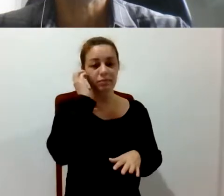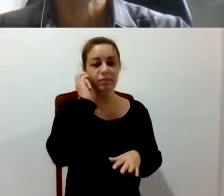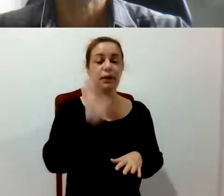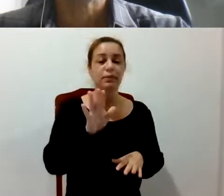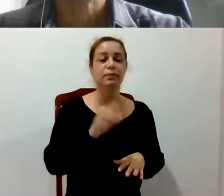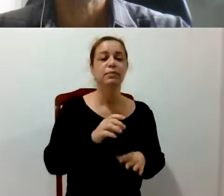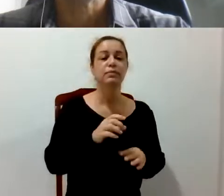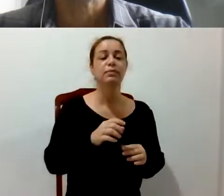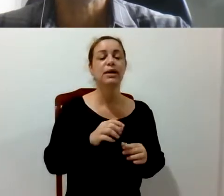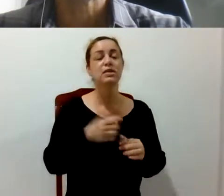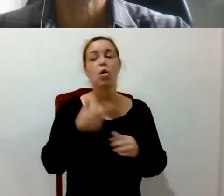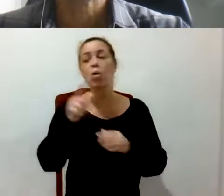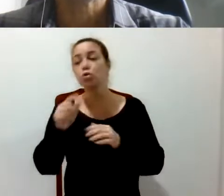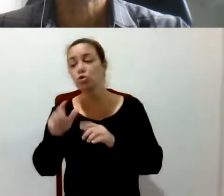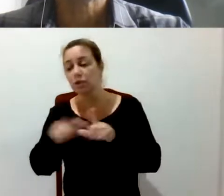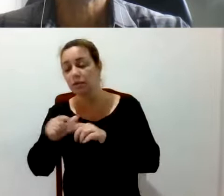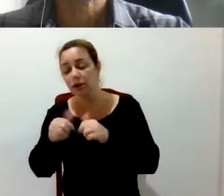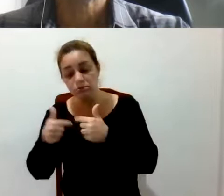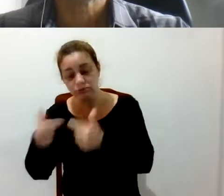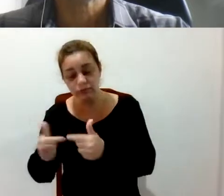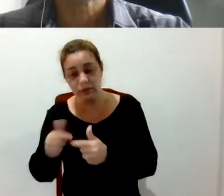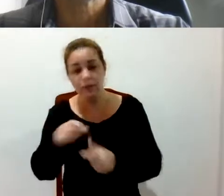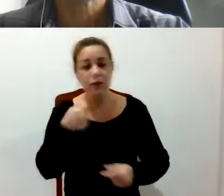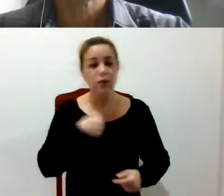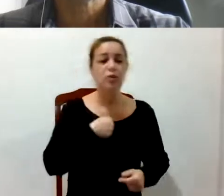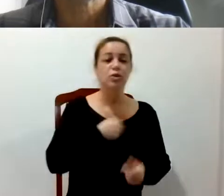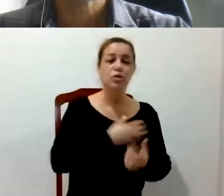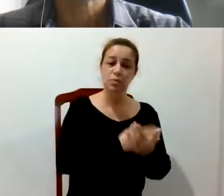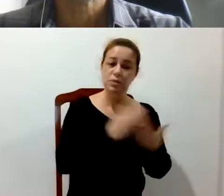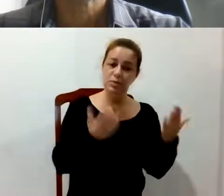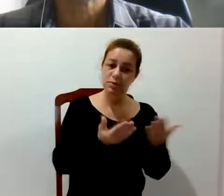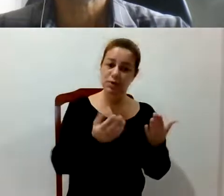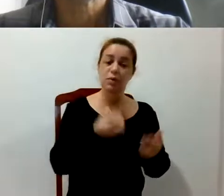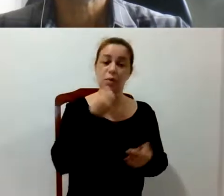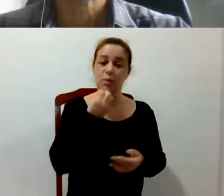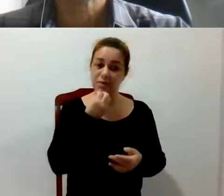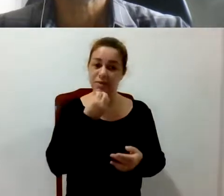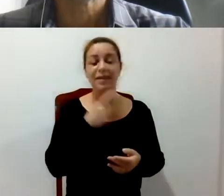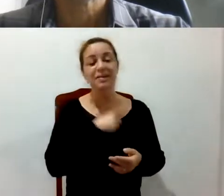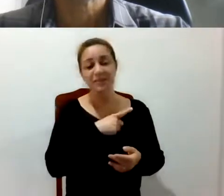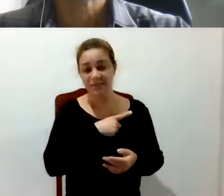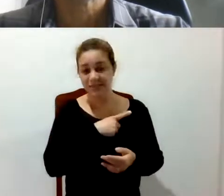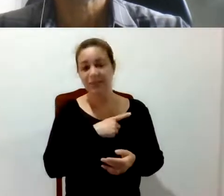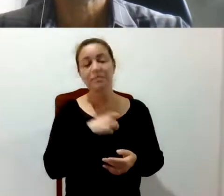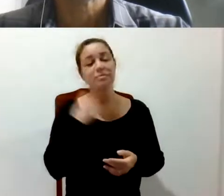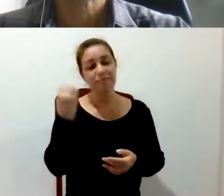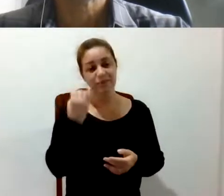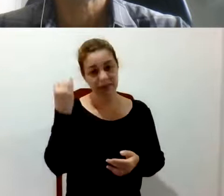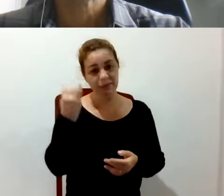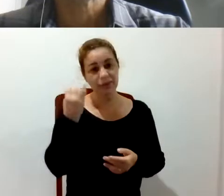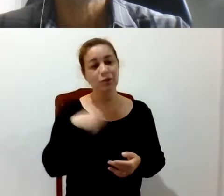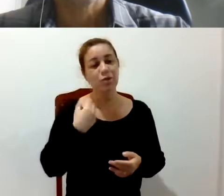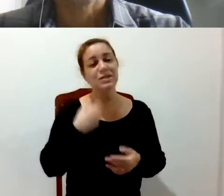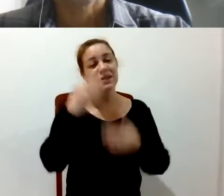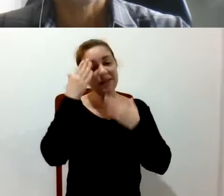estão avançados, mas lógico, a gente é desse ano ainda, mas é a oportunidade, eu acho que é essa daqui e a gratidão que a gente tem